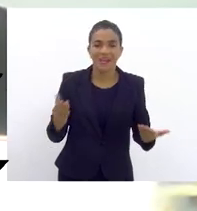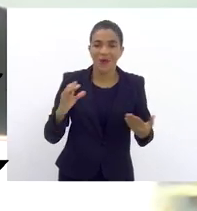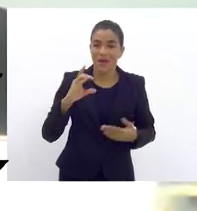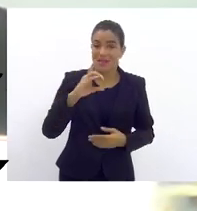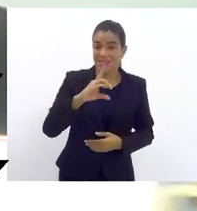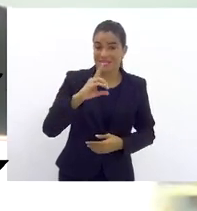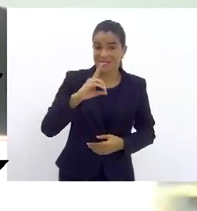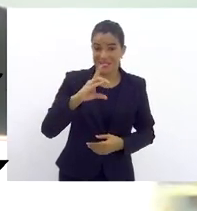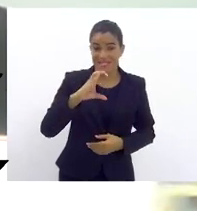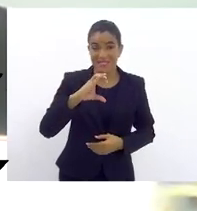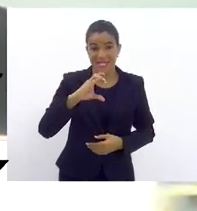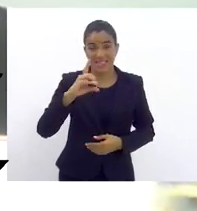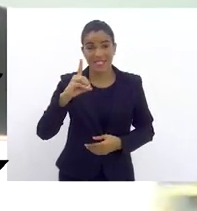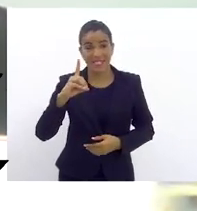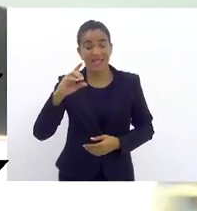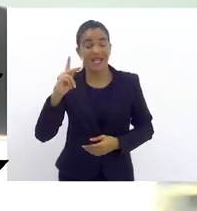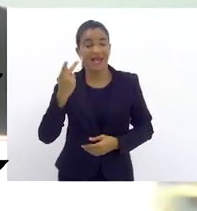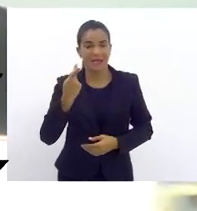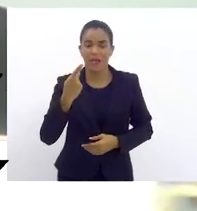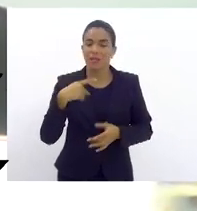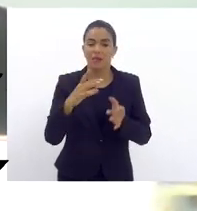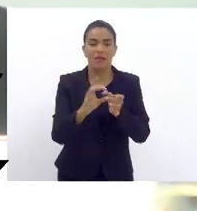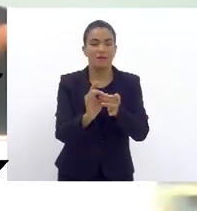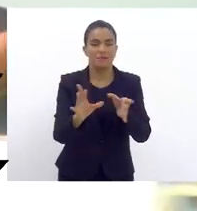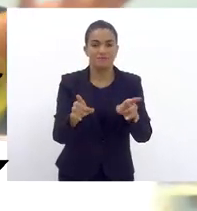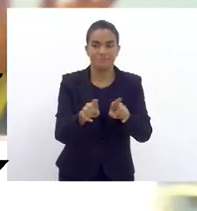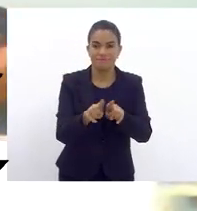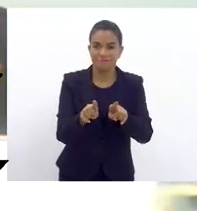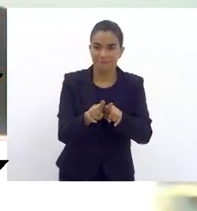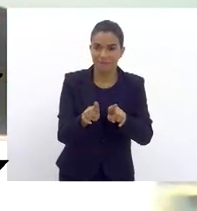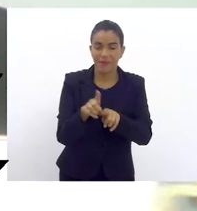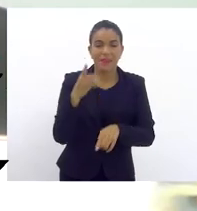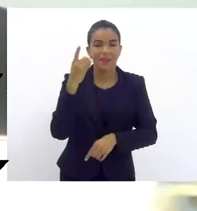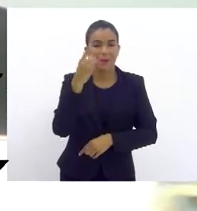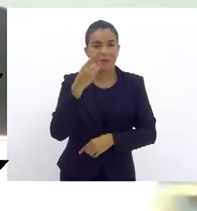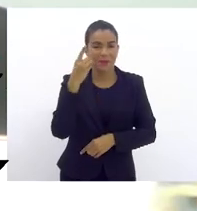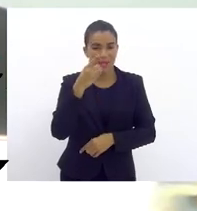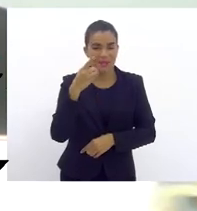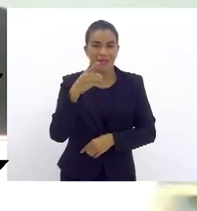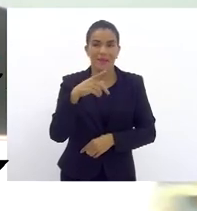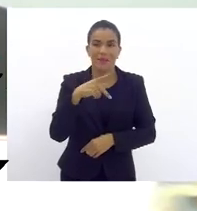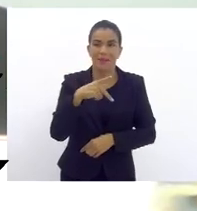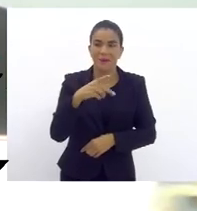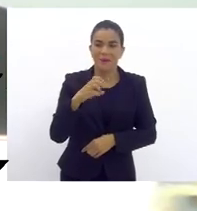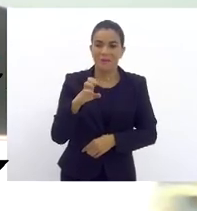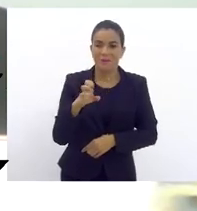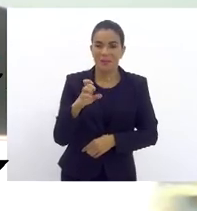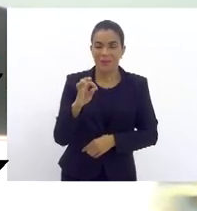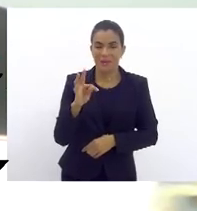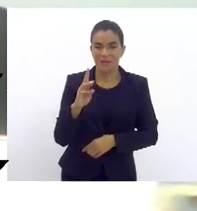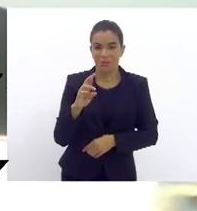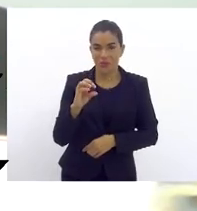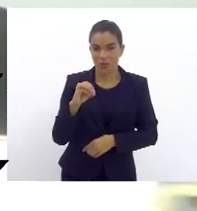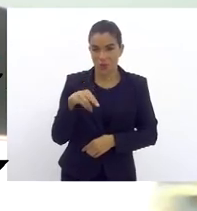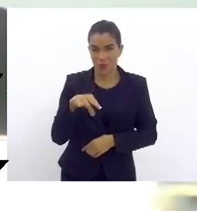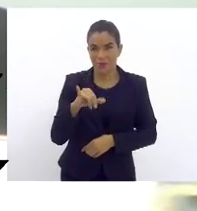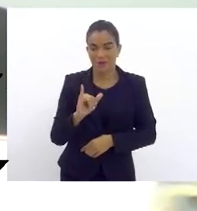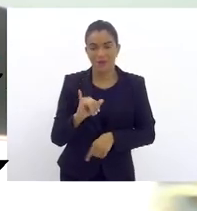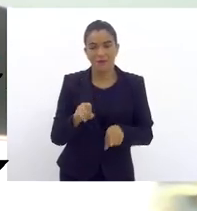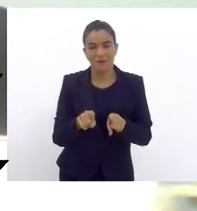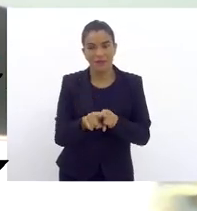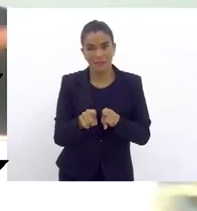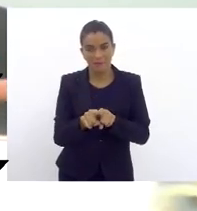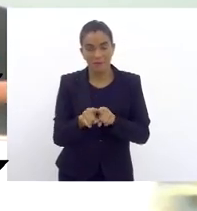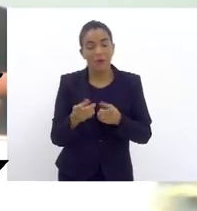IDH de Exposição assim também como uma data eletrônica também que fez questão de falar sobre a sua disposição de ajudar e